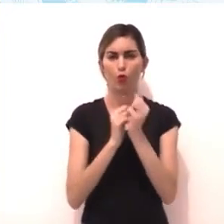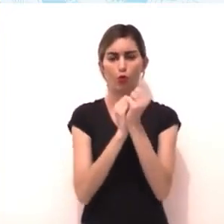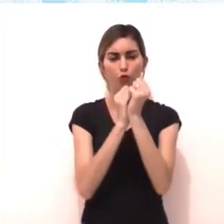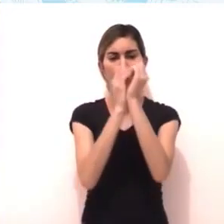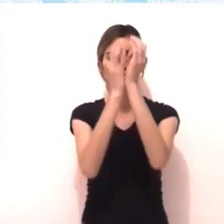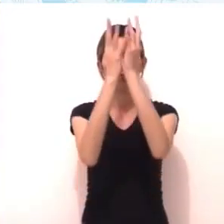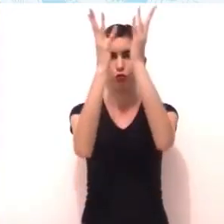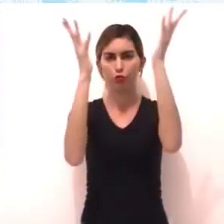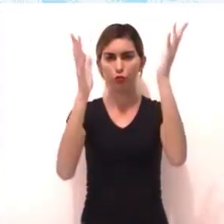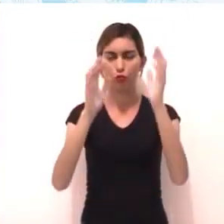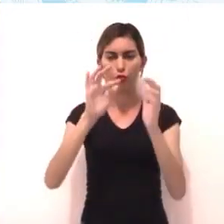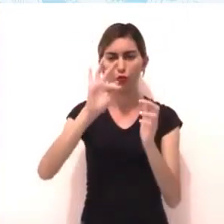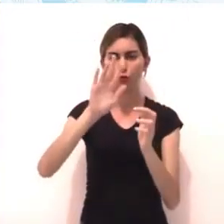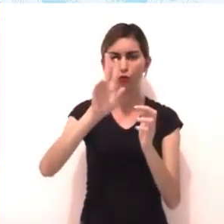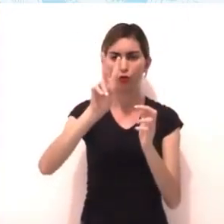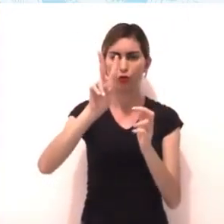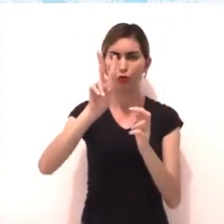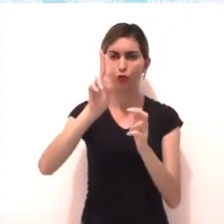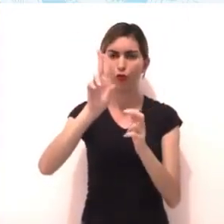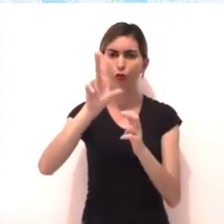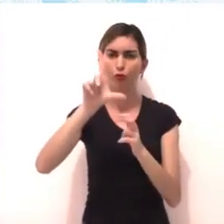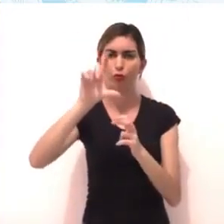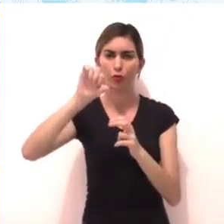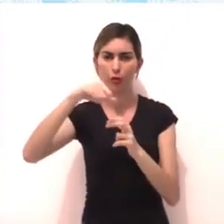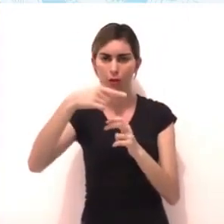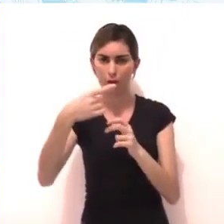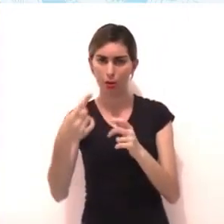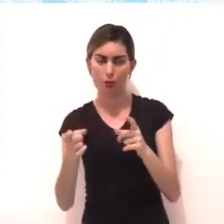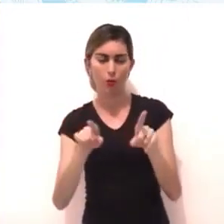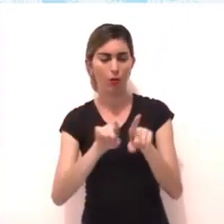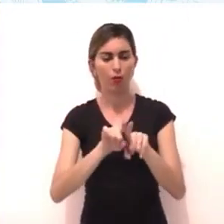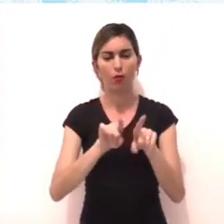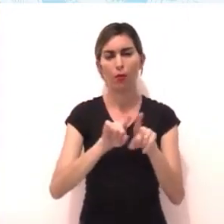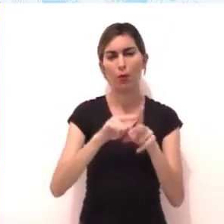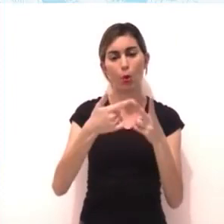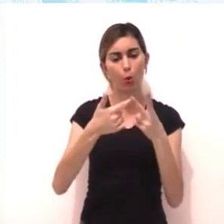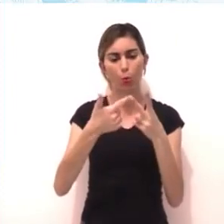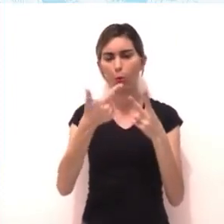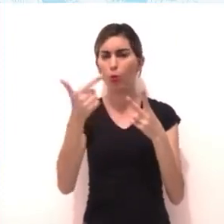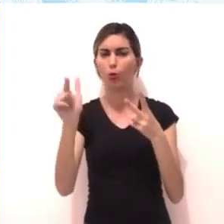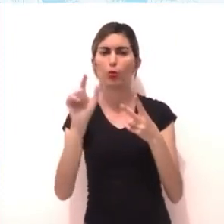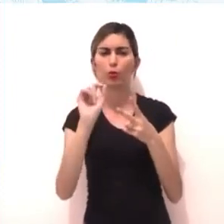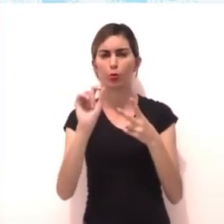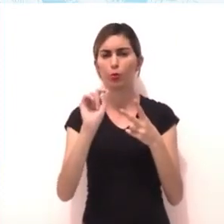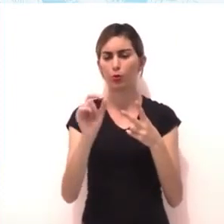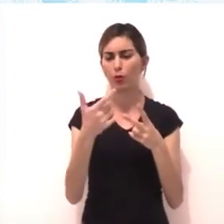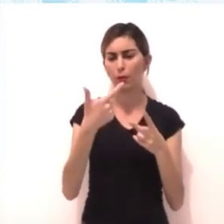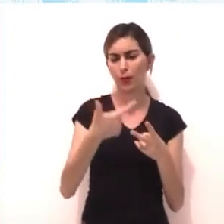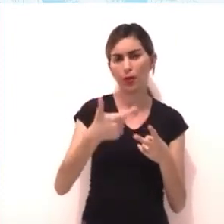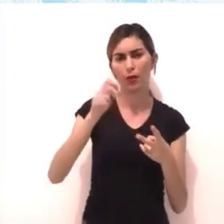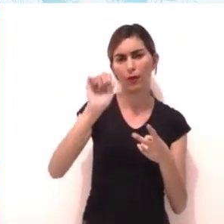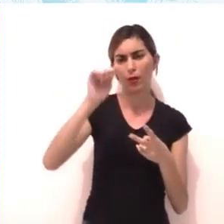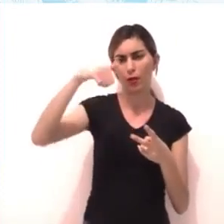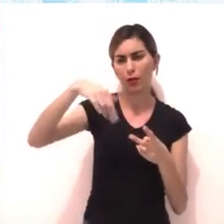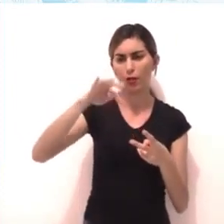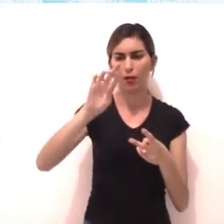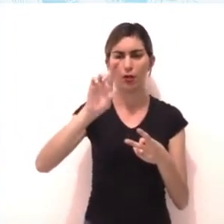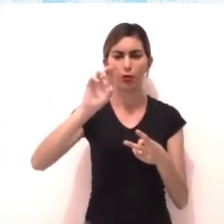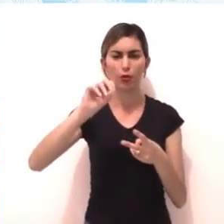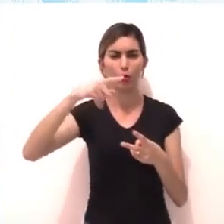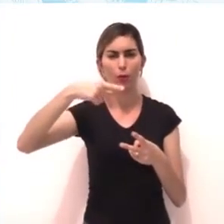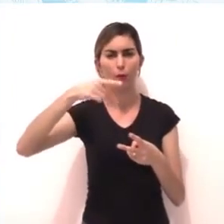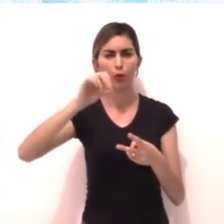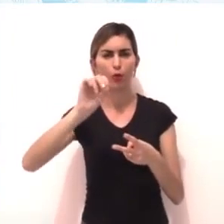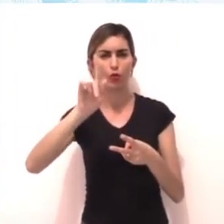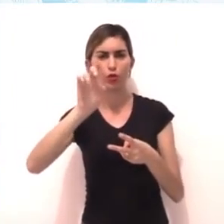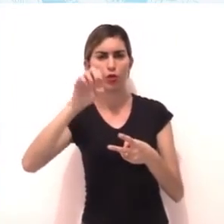vulcão. Temos também fontes antropogênicas. O que seria a palavra antropogênica? Antro